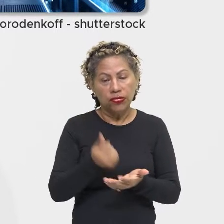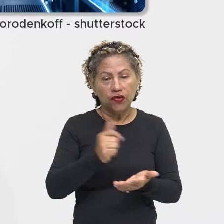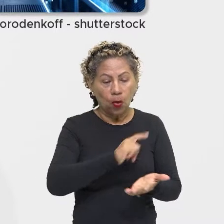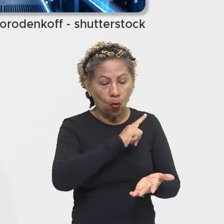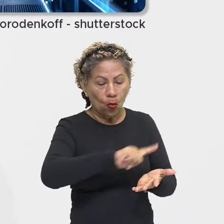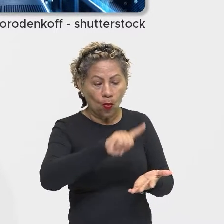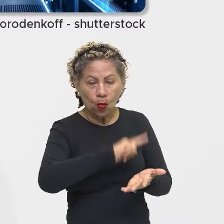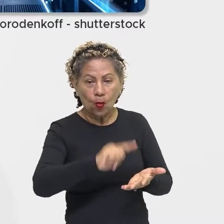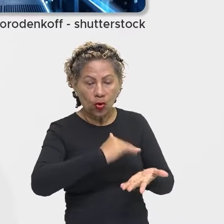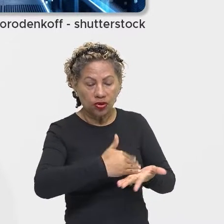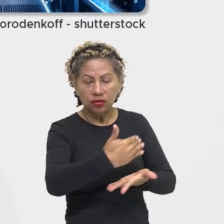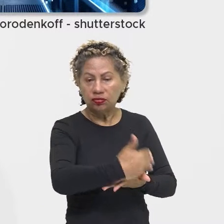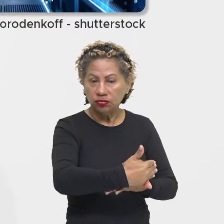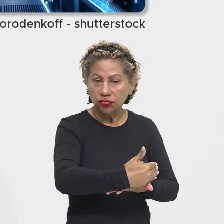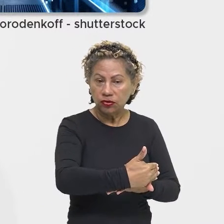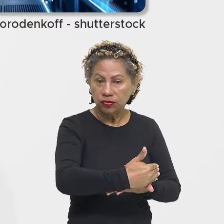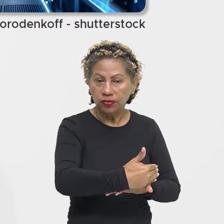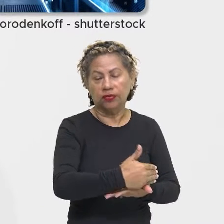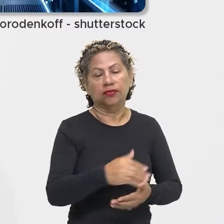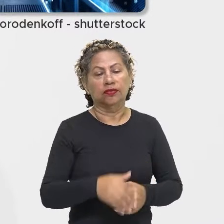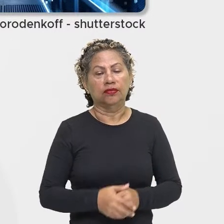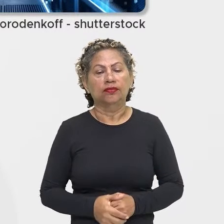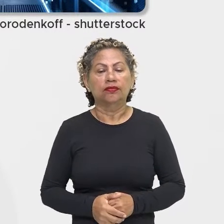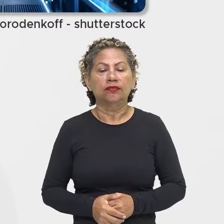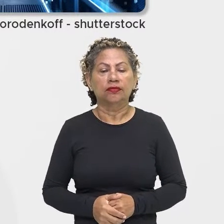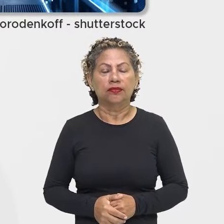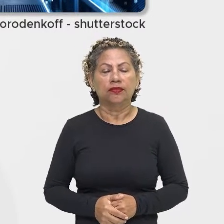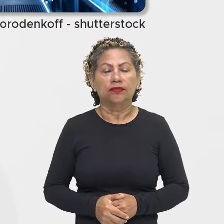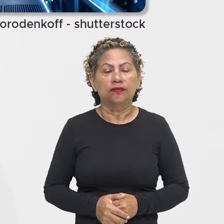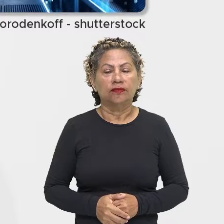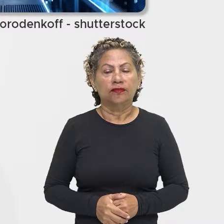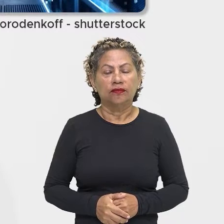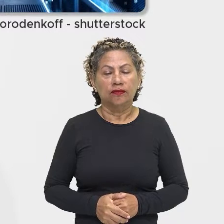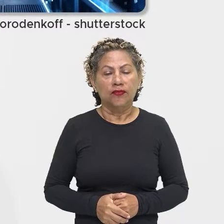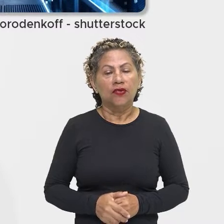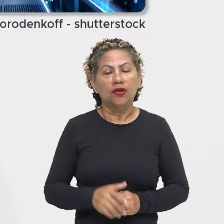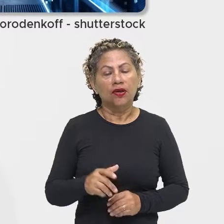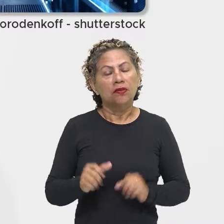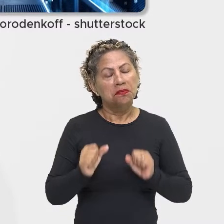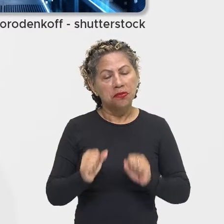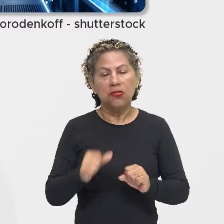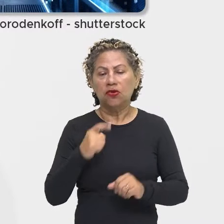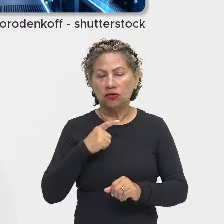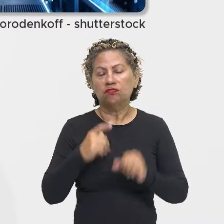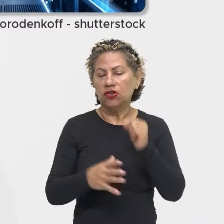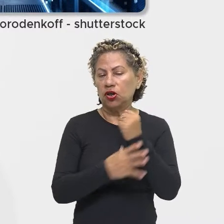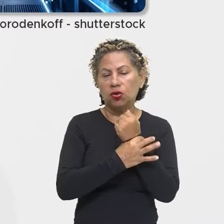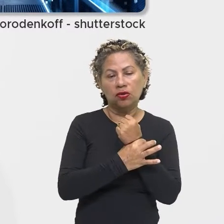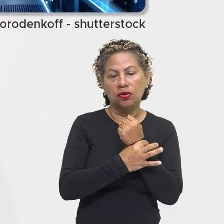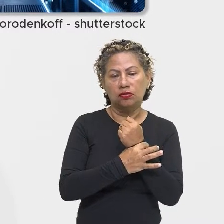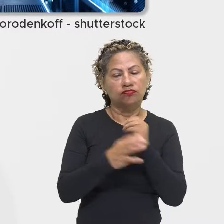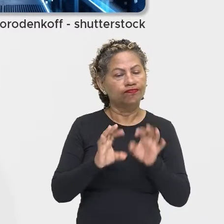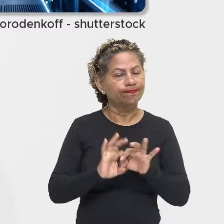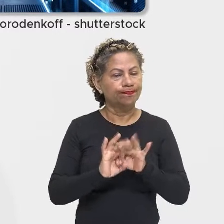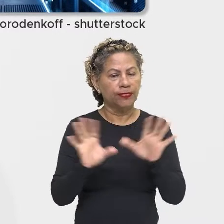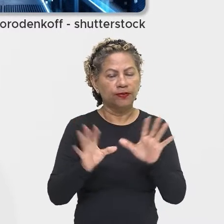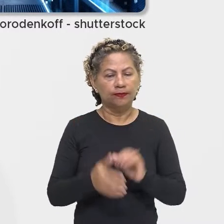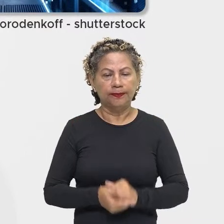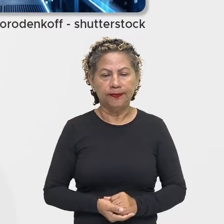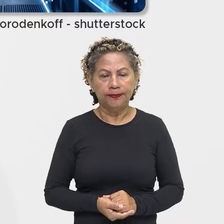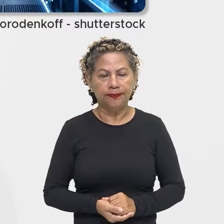a limpeza contra os vírus. Todos os sistemas operacionais, eles podem,